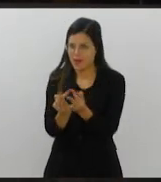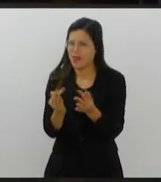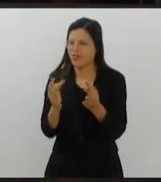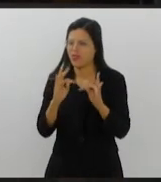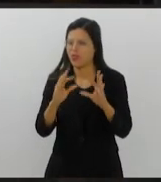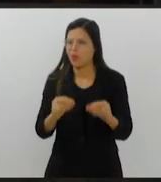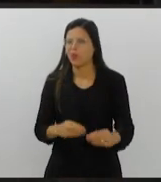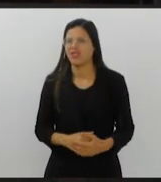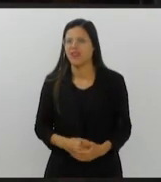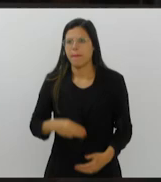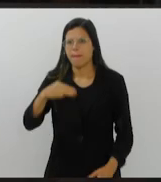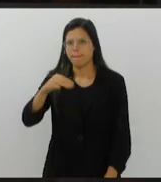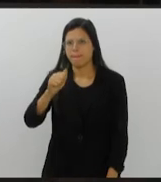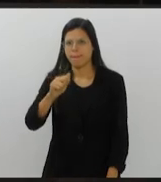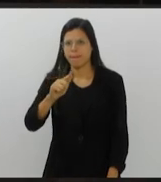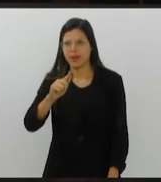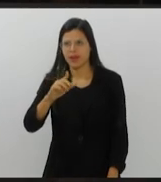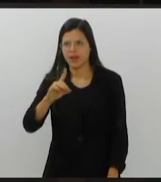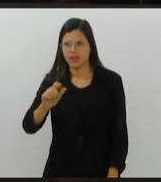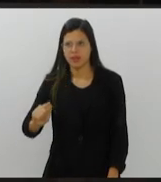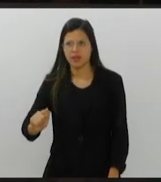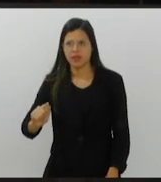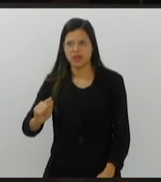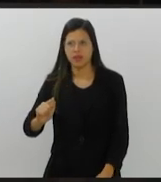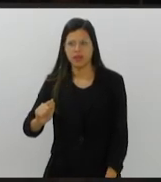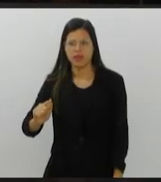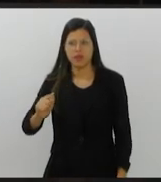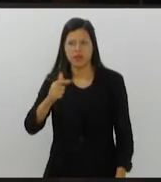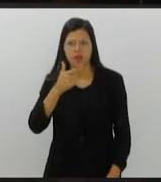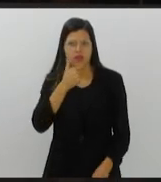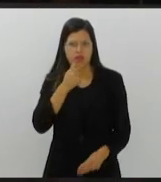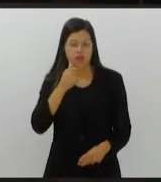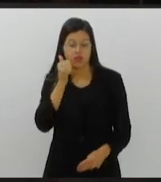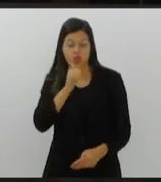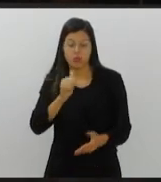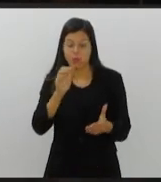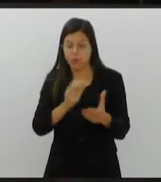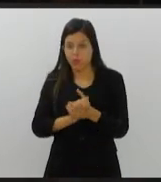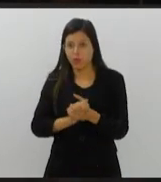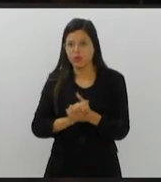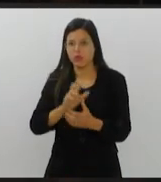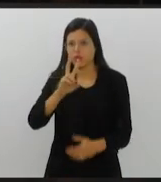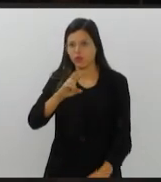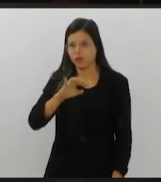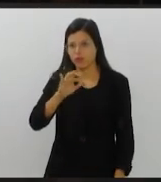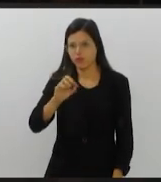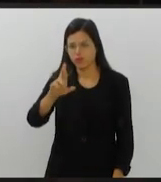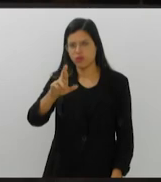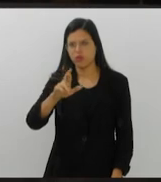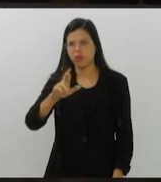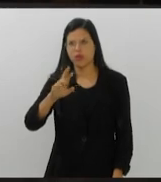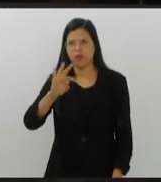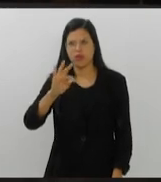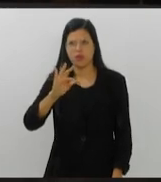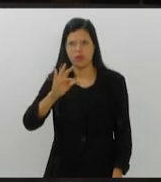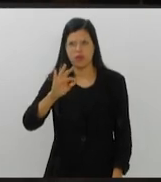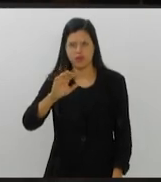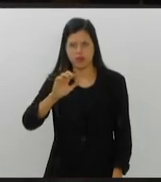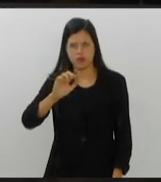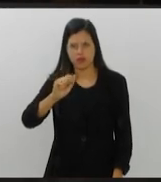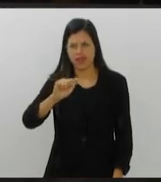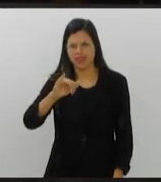Magda Justino, esposa do senhor Vitor César Rosário. Thaísa Fernandes, filha do senhor Vitor César